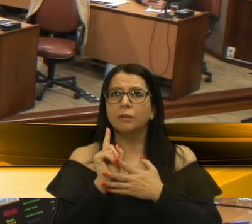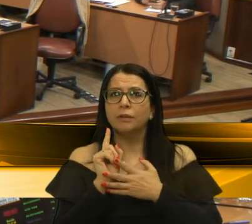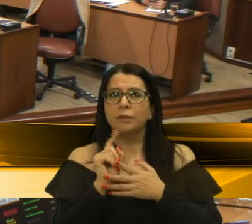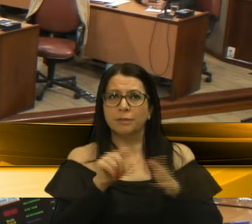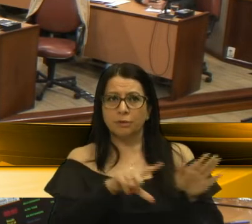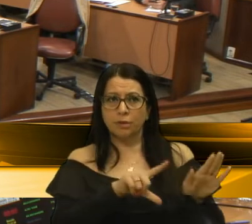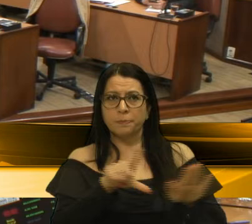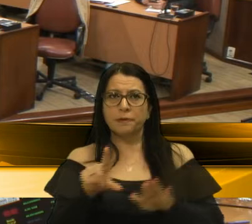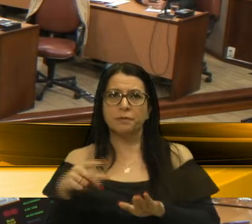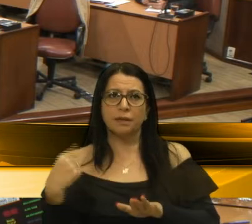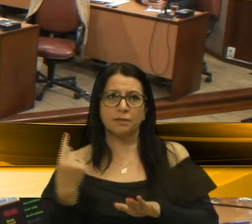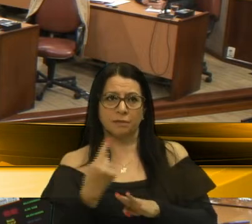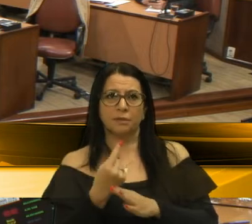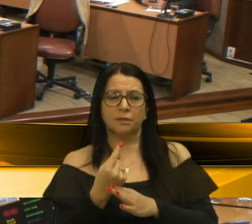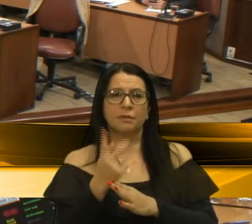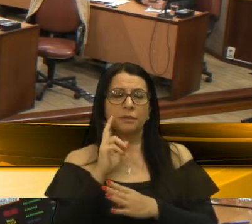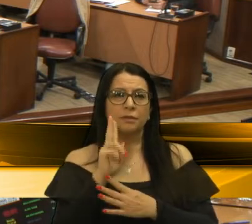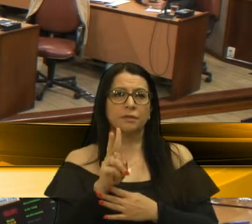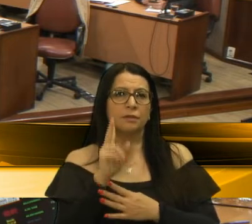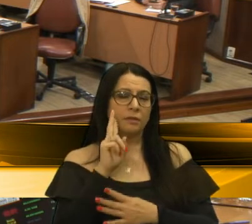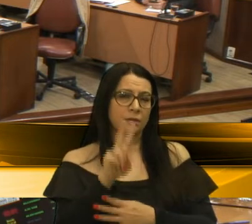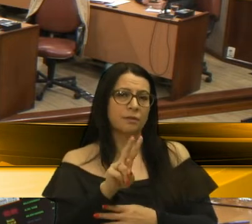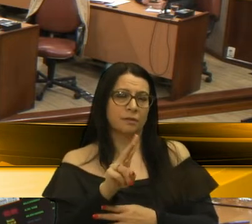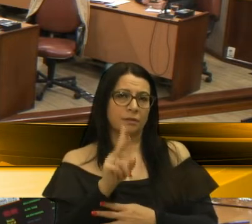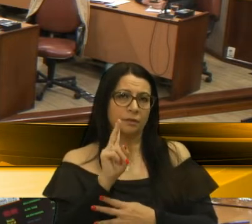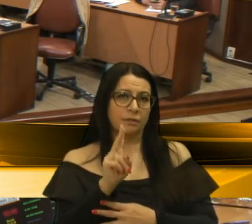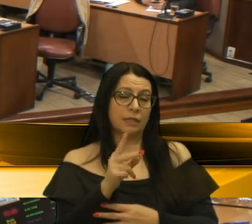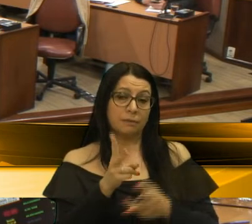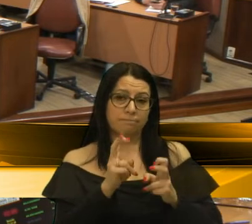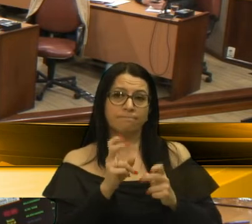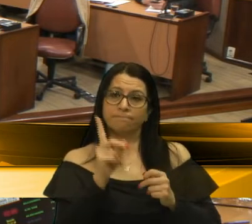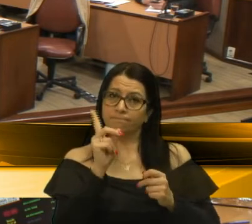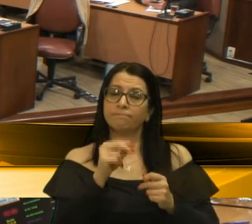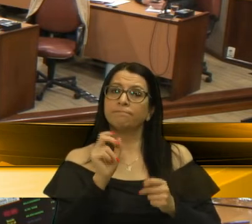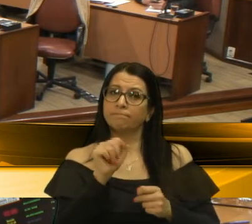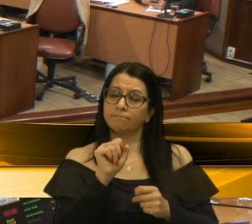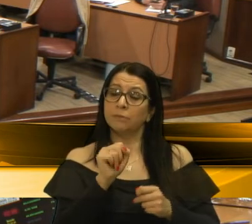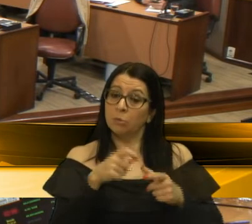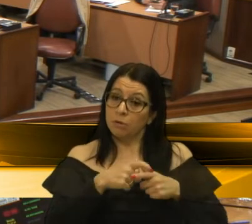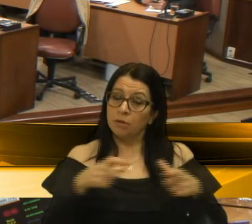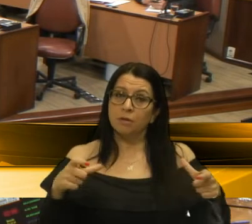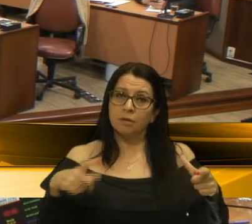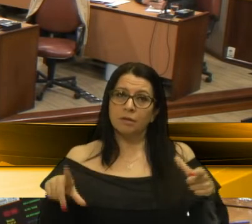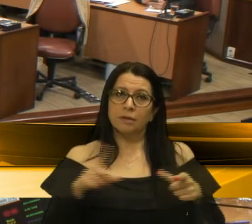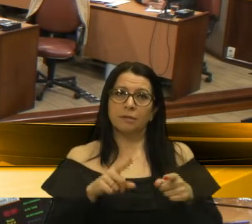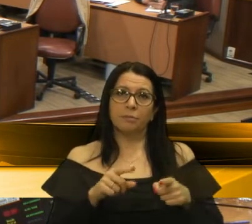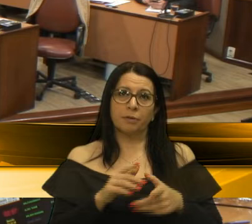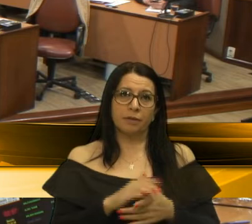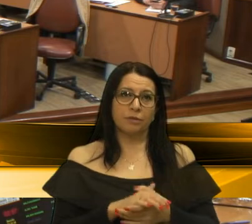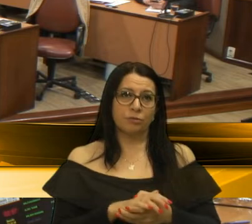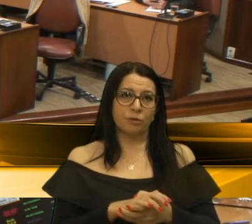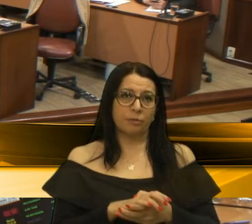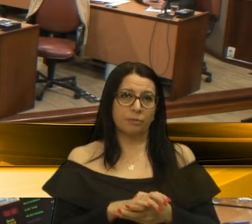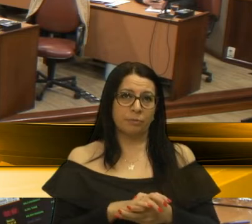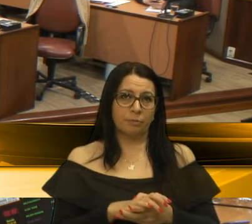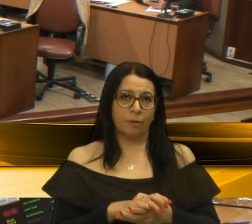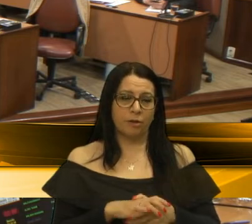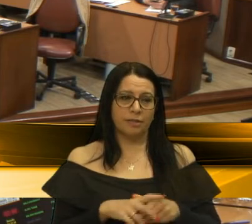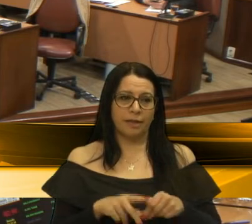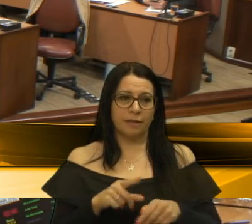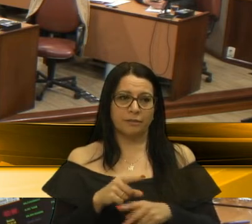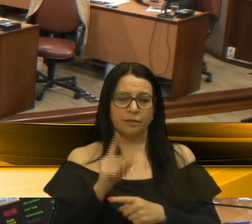nós deveria levantar esse assunto. Eu vejo, entendo que nós precisamos sim de uma ampla e profunda discussão sobre esse